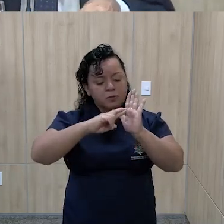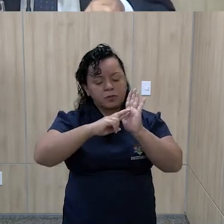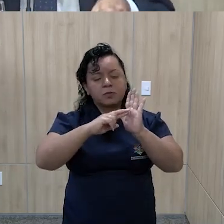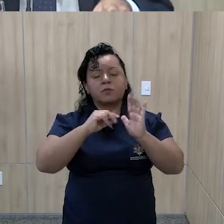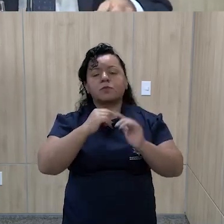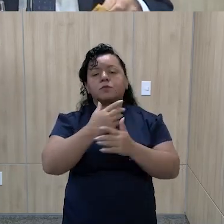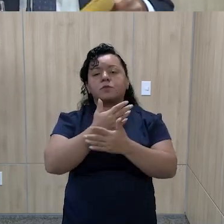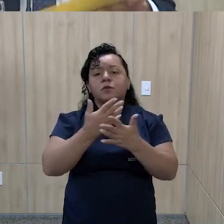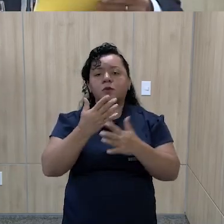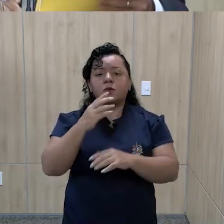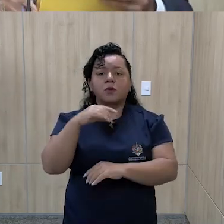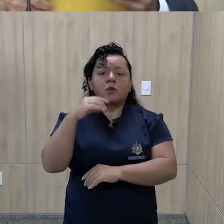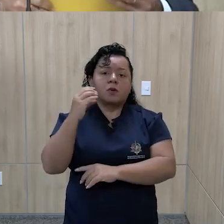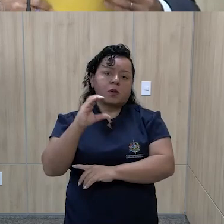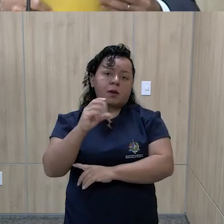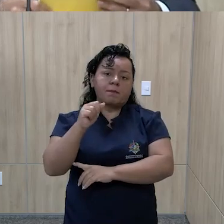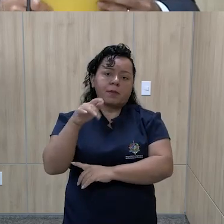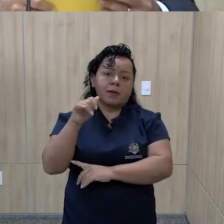Camargo